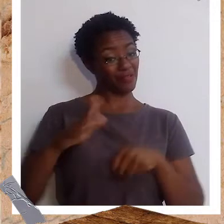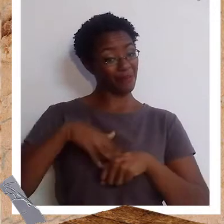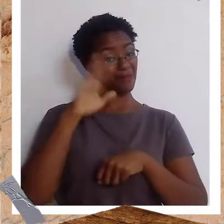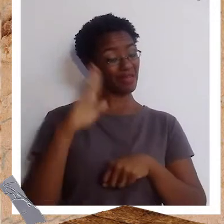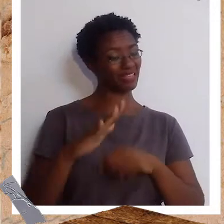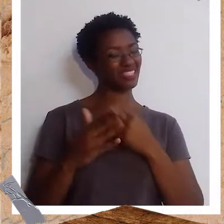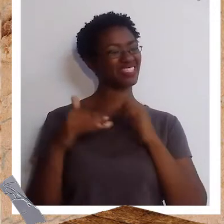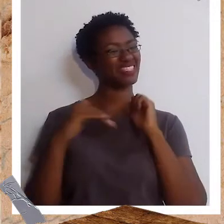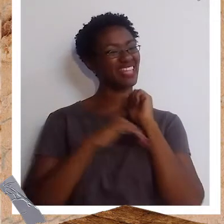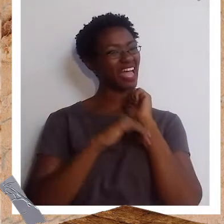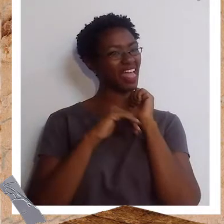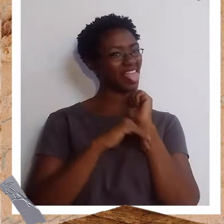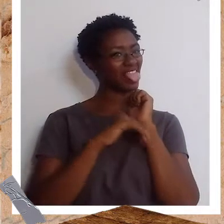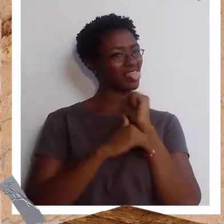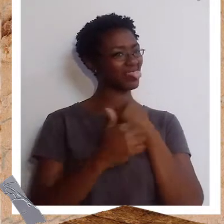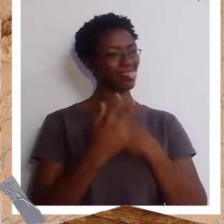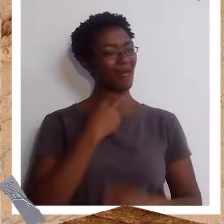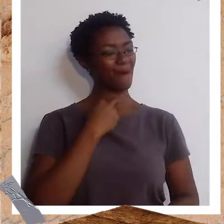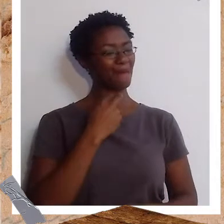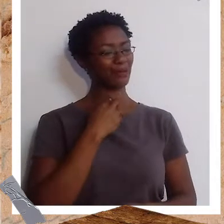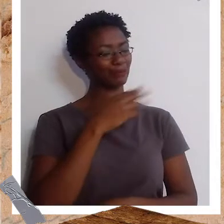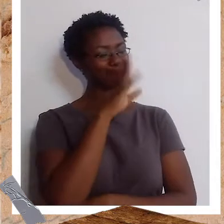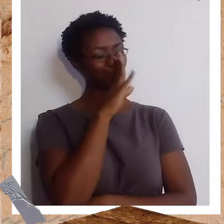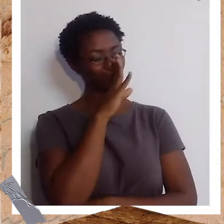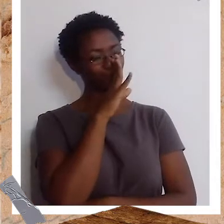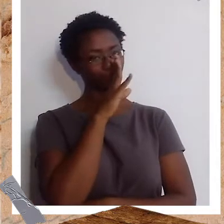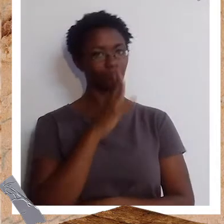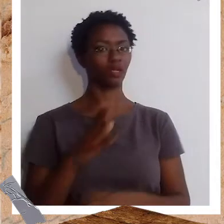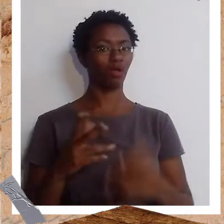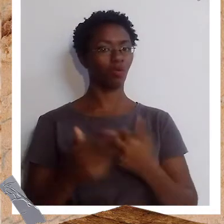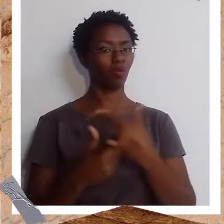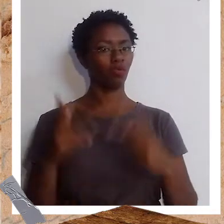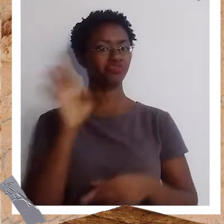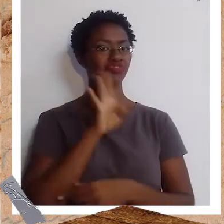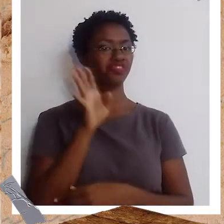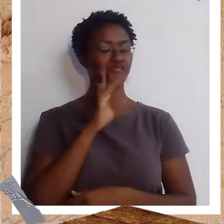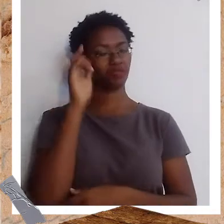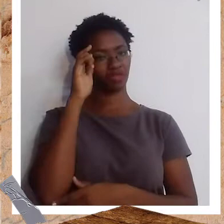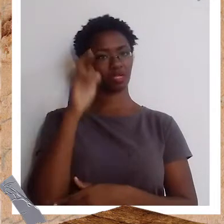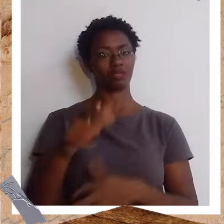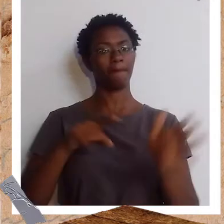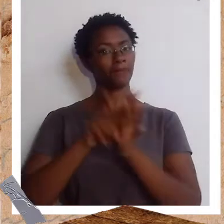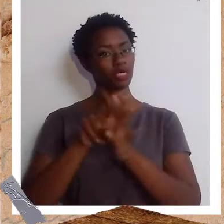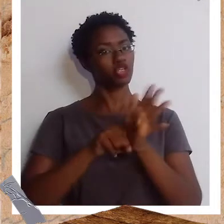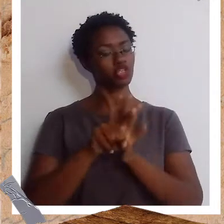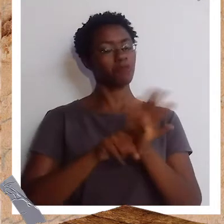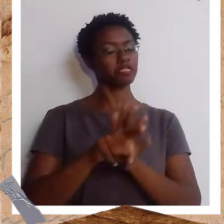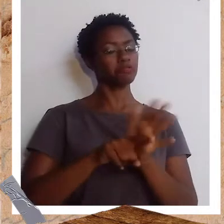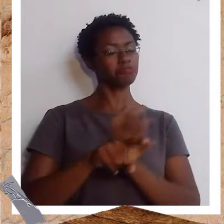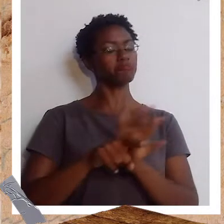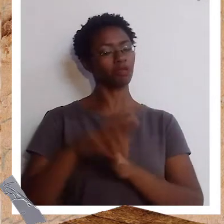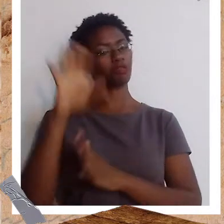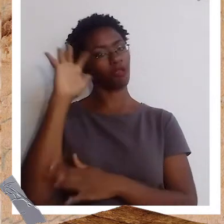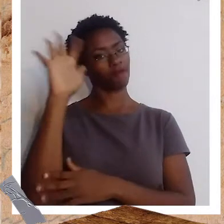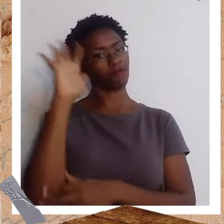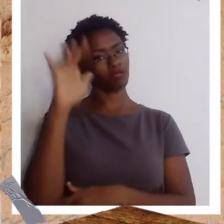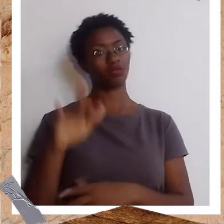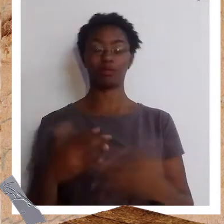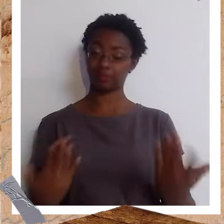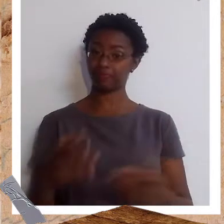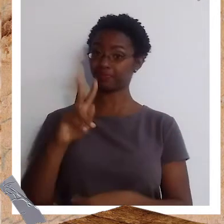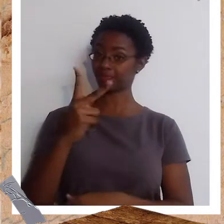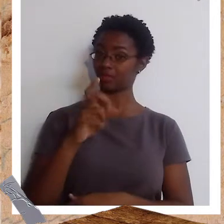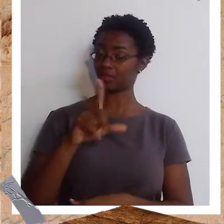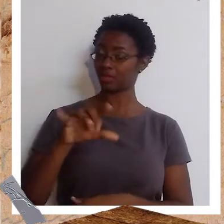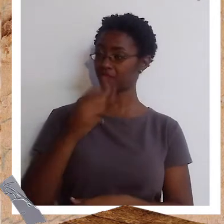mas vai ter muita coisa bacana e interessante, fruto de pesquisa e muita reflexão. E aí, o Hélio já